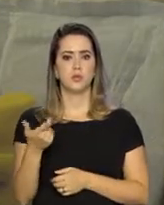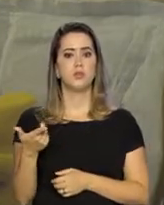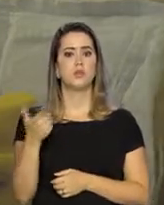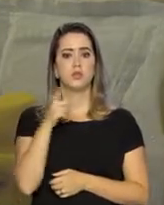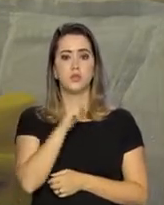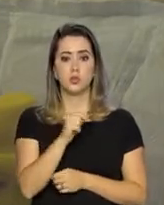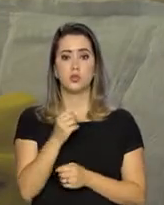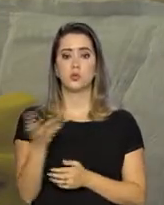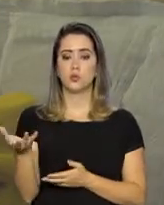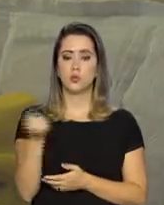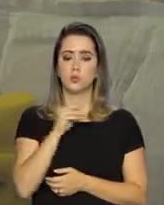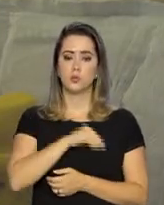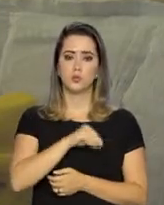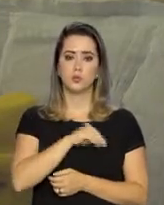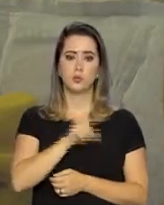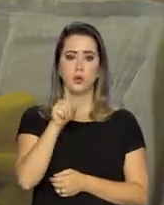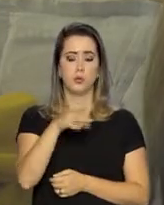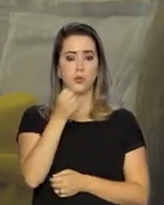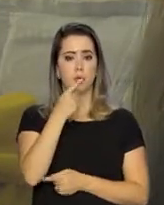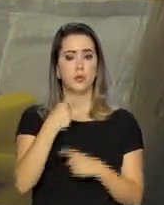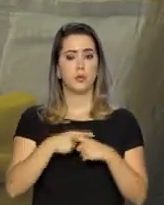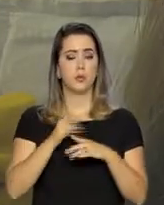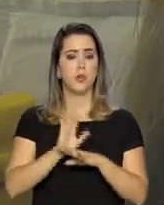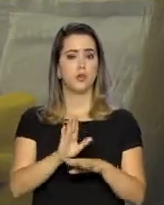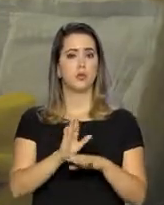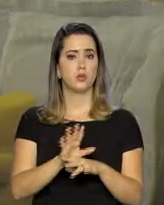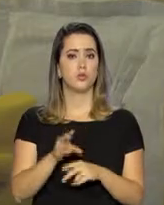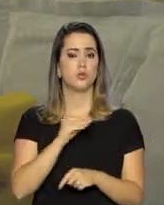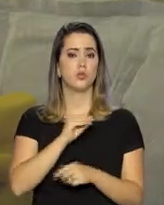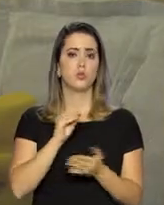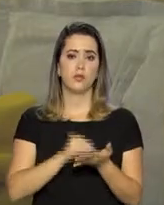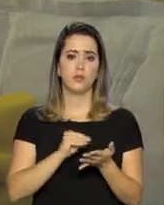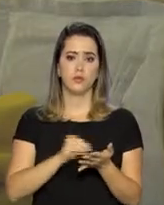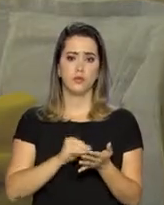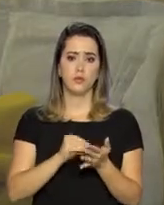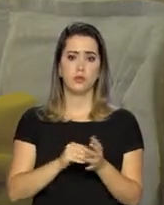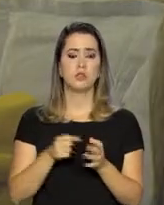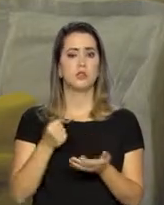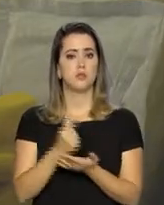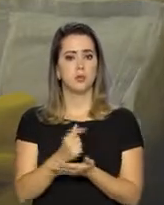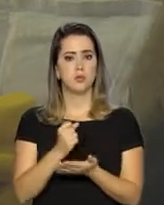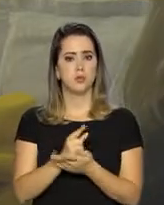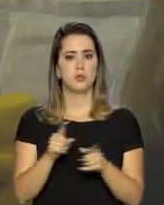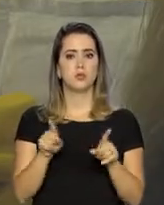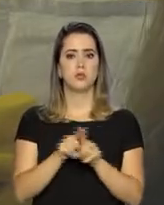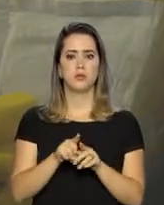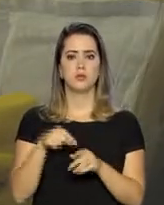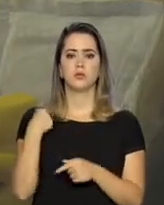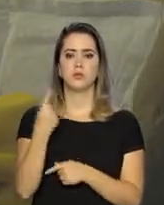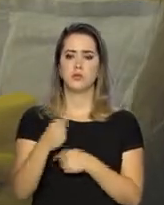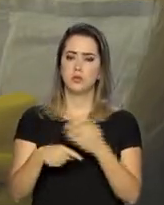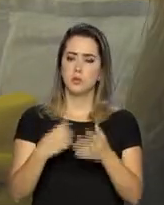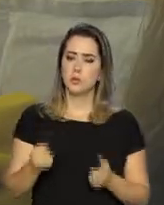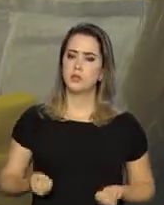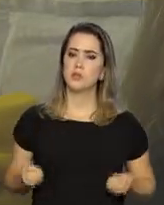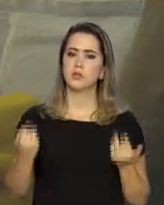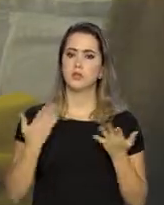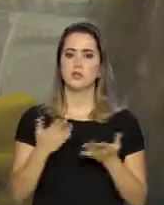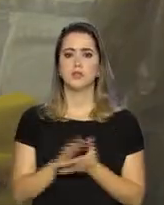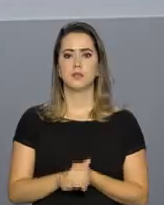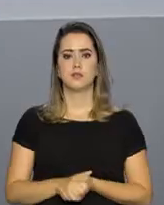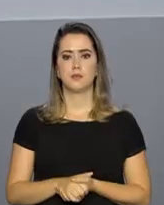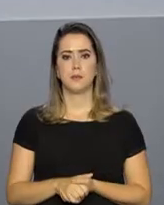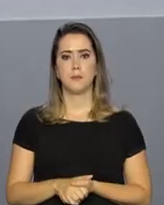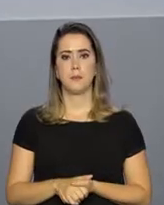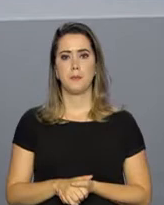receber foi muito bom porque ajudou muito tanto nã o que ainda faltava para o enxoval quanto com o que a gente vai gastar com ele